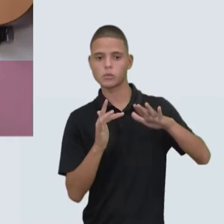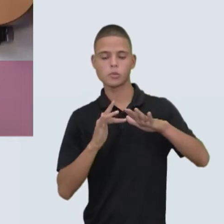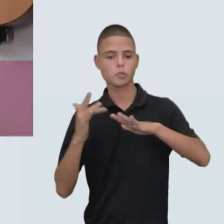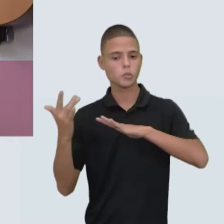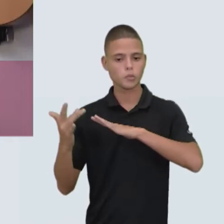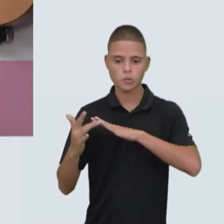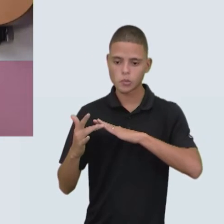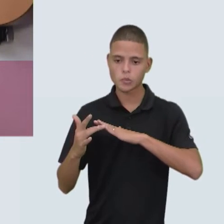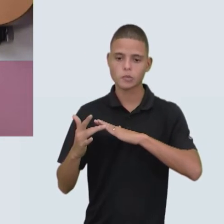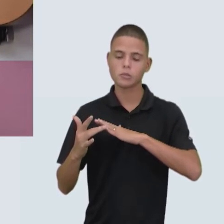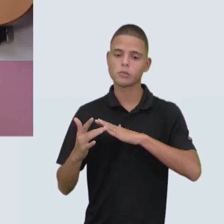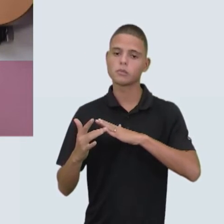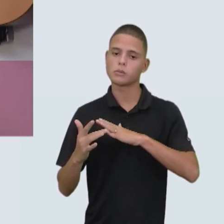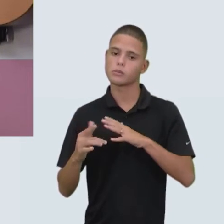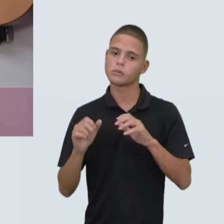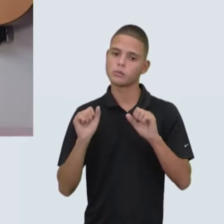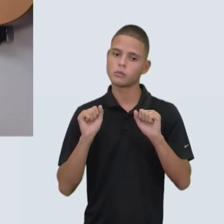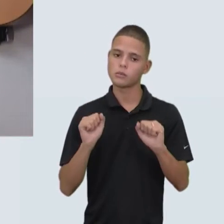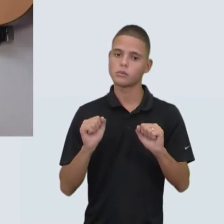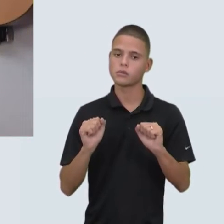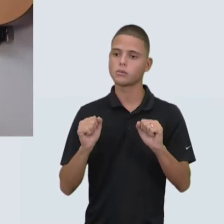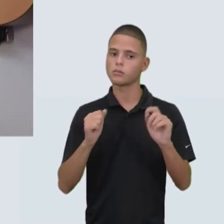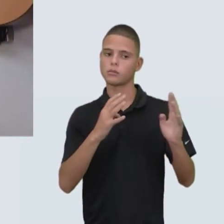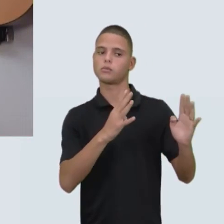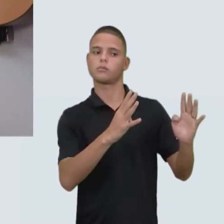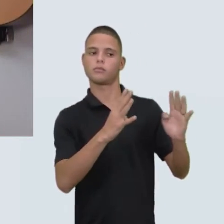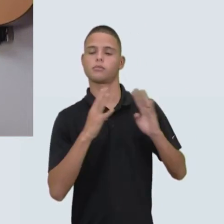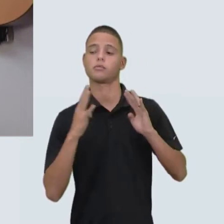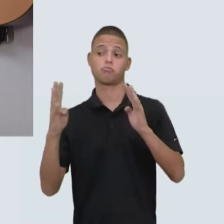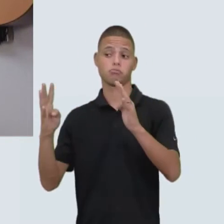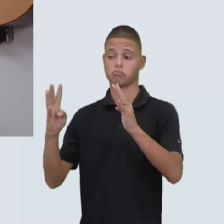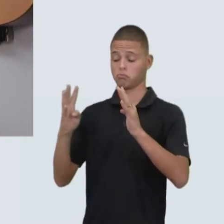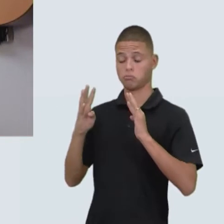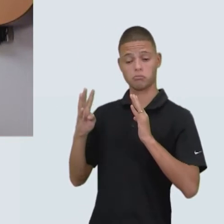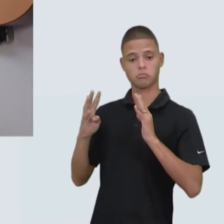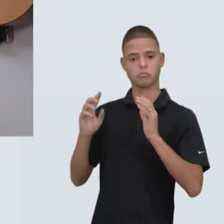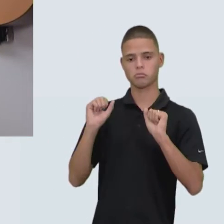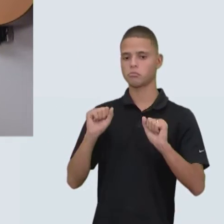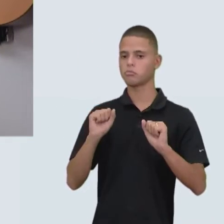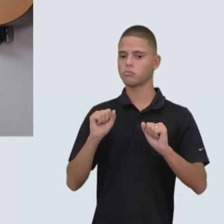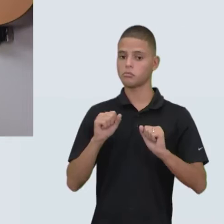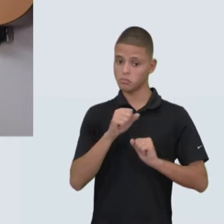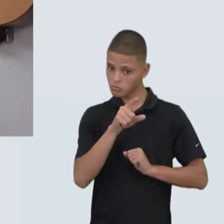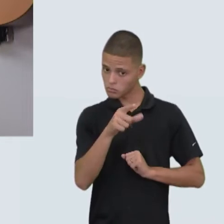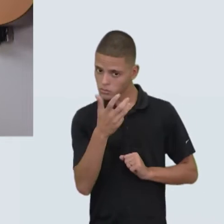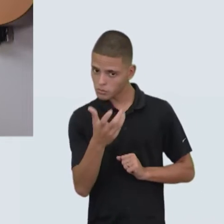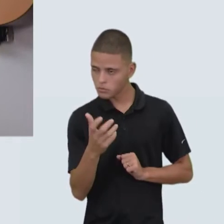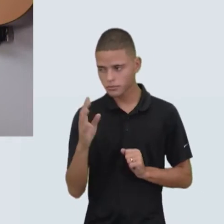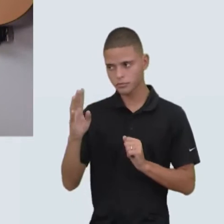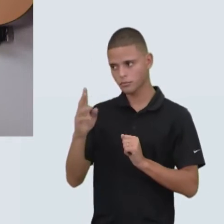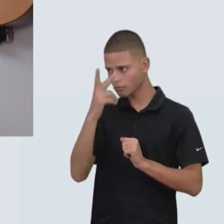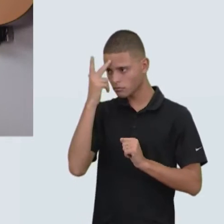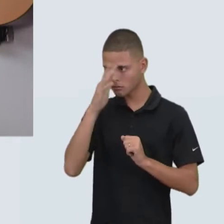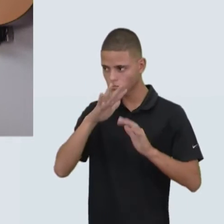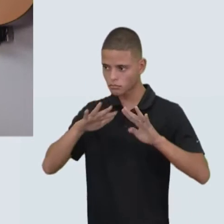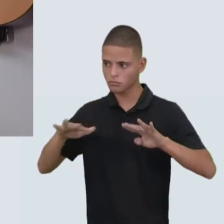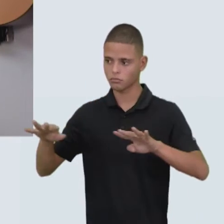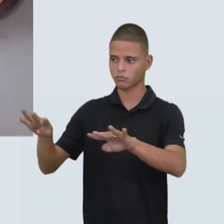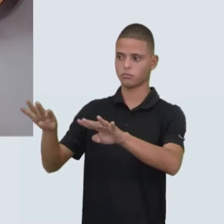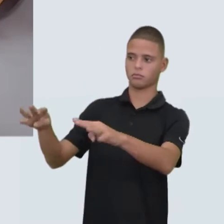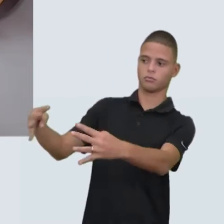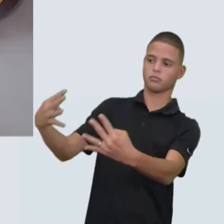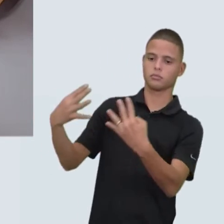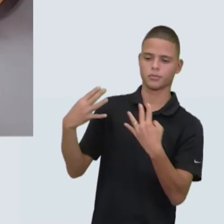rede social pode pegar a atenção do seu consumidor, do seu seguidor. Então, se você realmente não fizer uma coisa relevante para